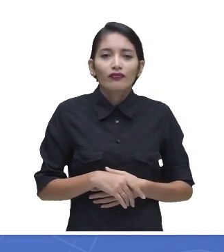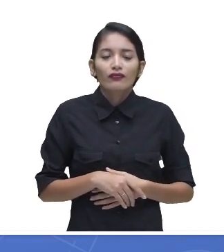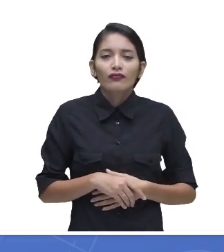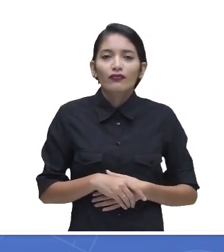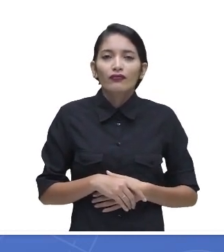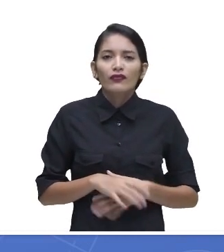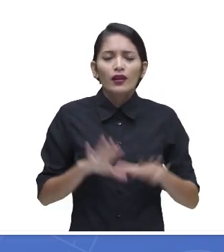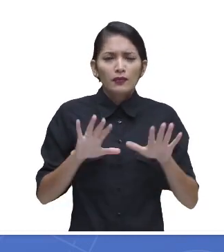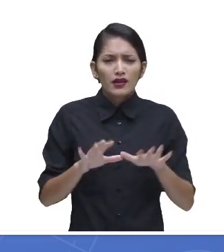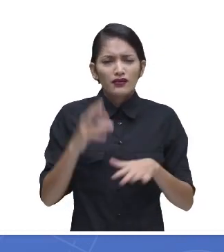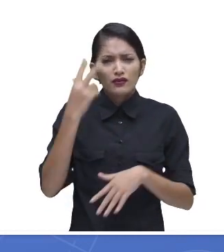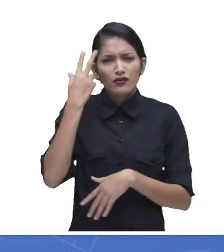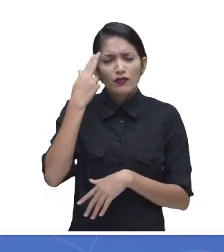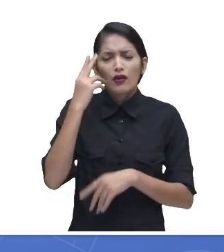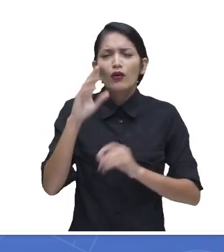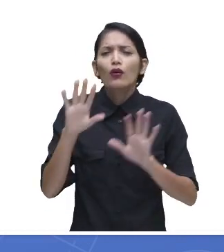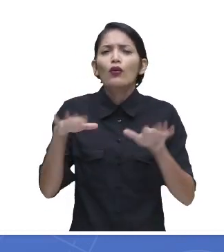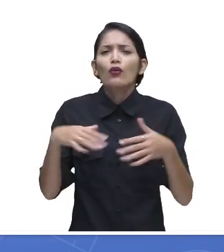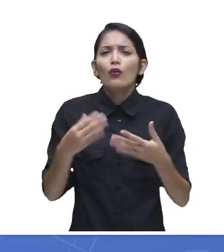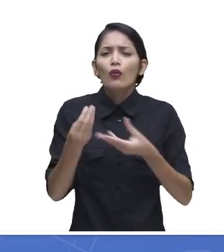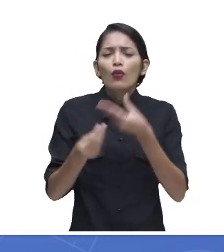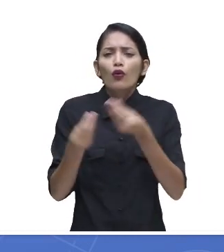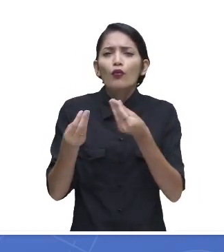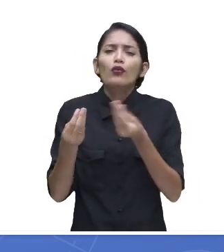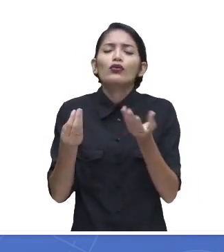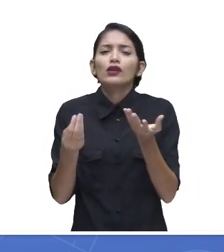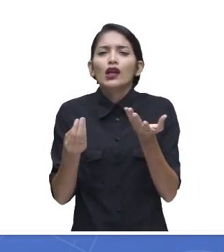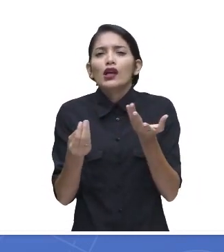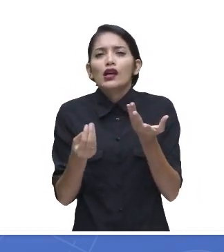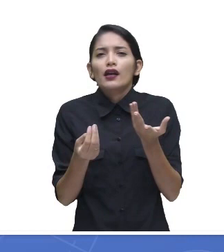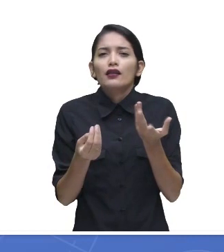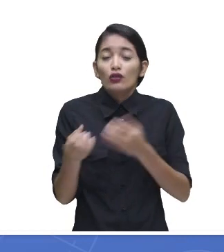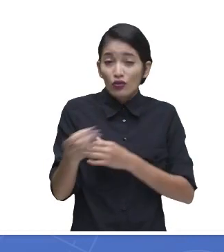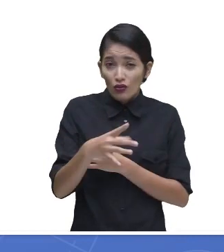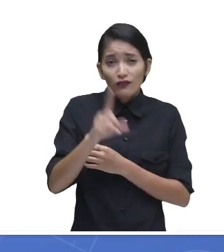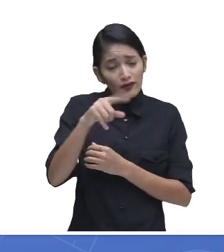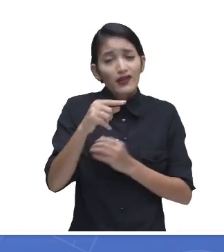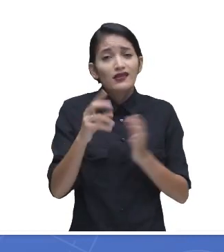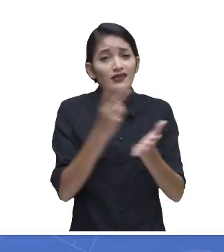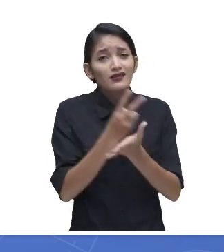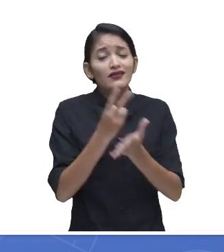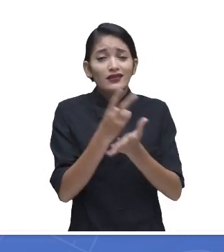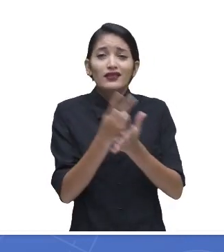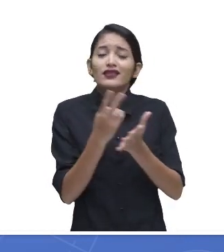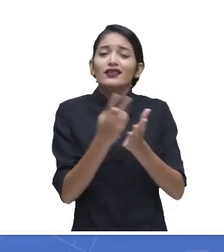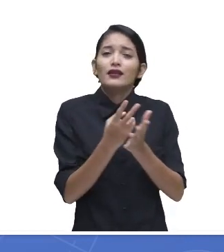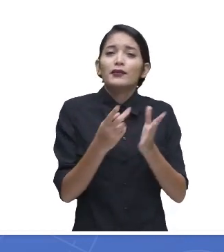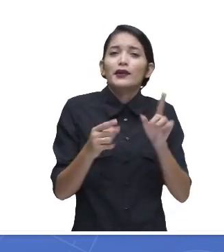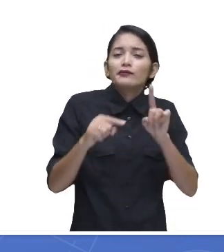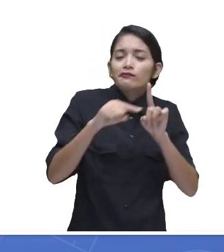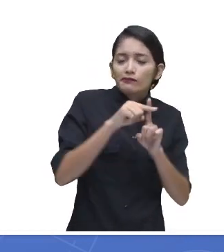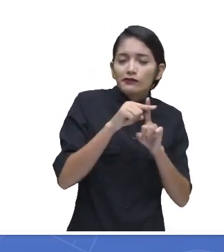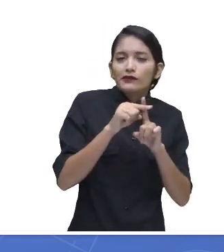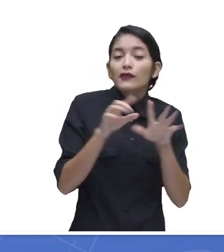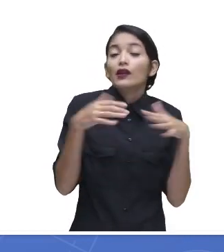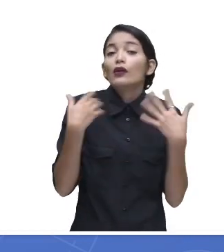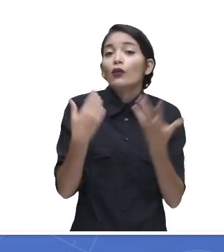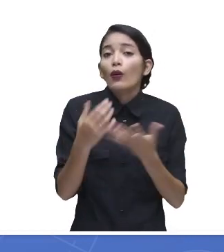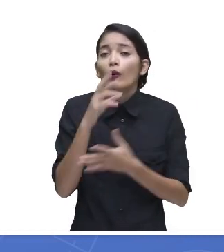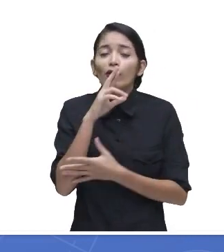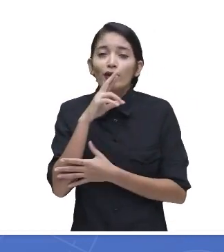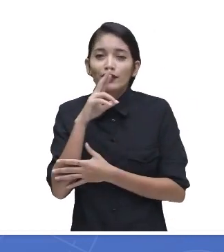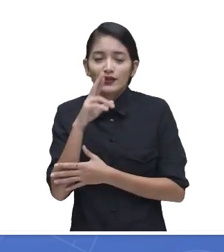mas normalmente, quando a gente fala de moderno, o sentido ele é positivo, não é não? Então vamos ver aqui qual seria a